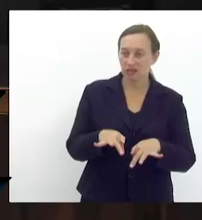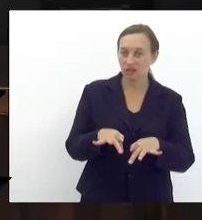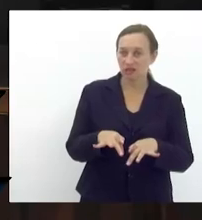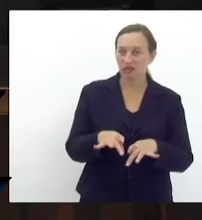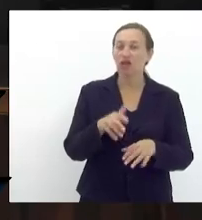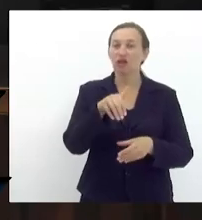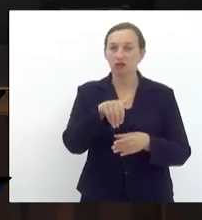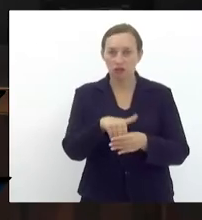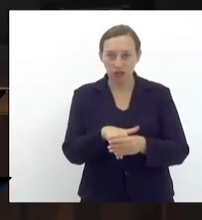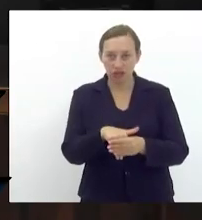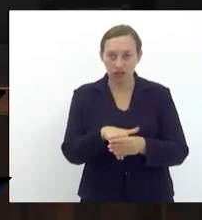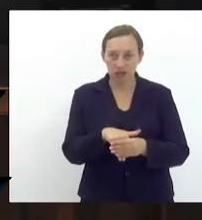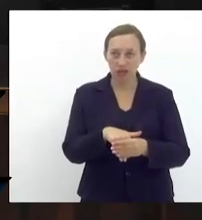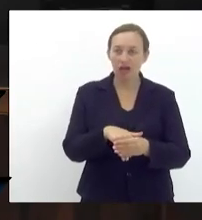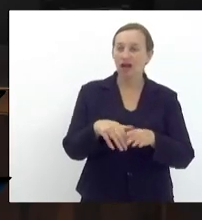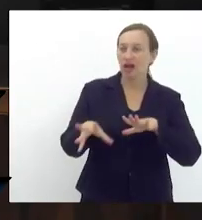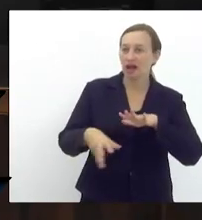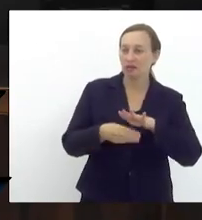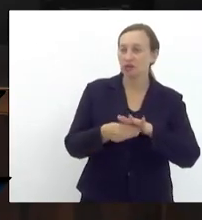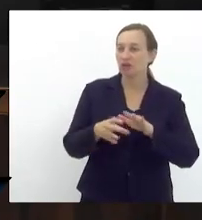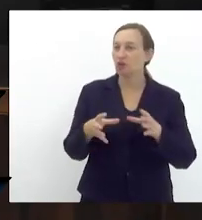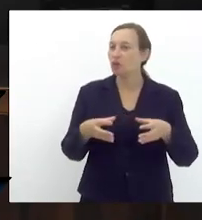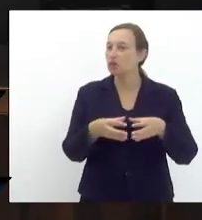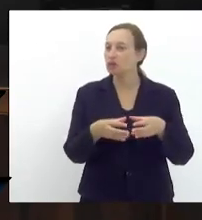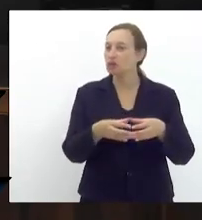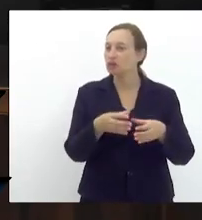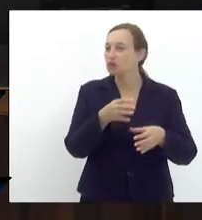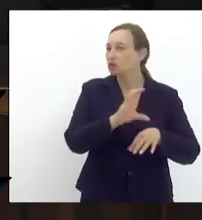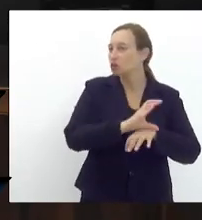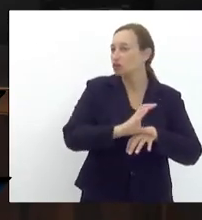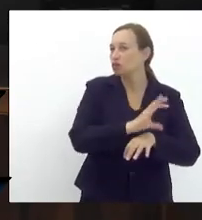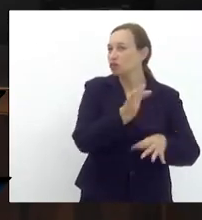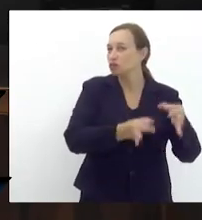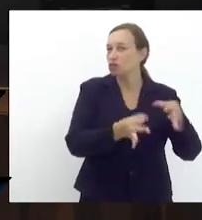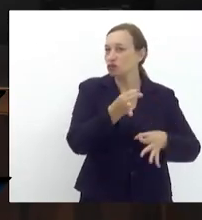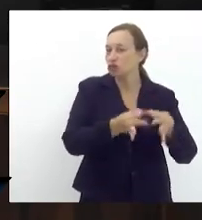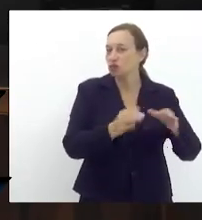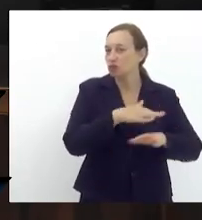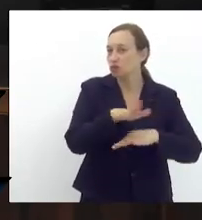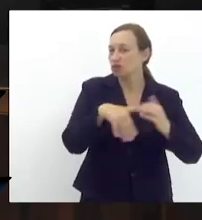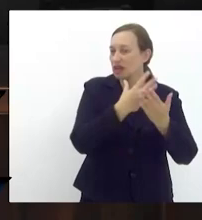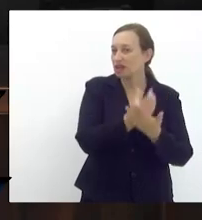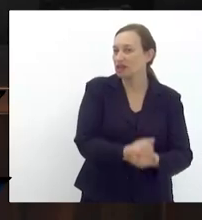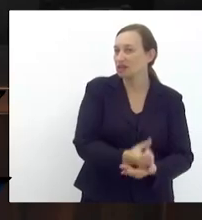em votação emenda da comissão de constituição e justiça